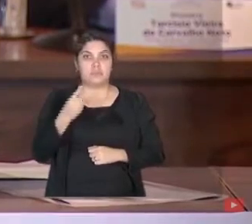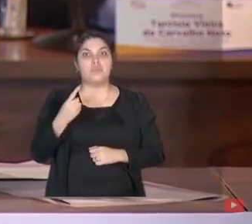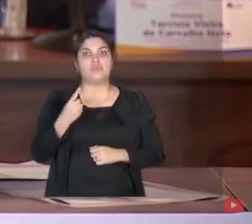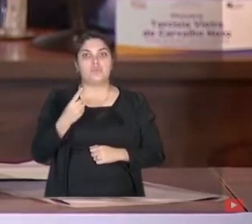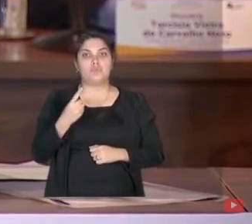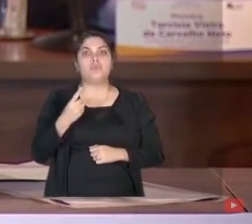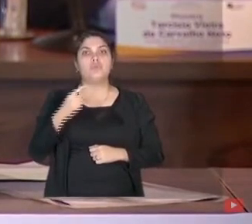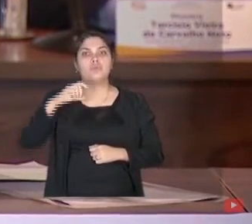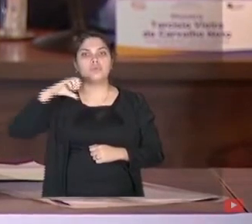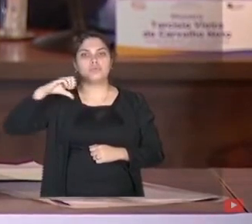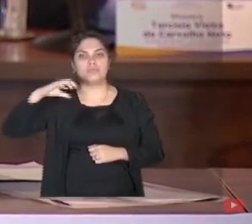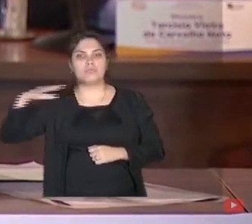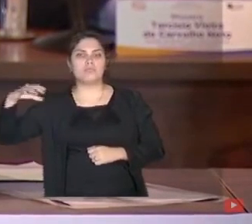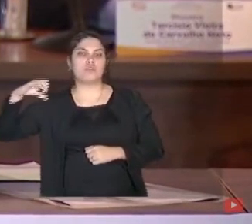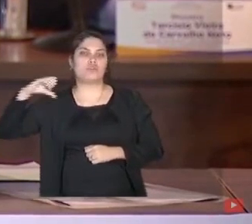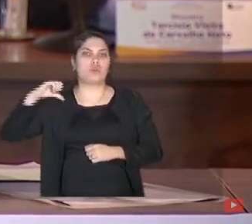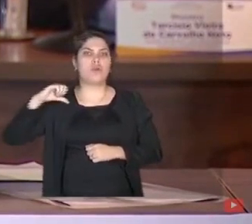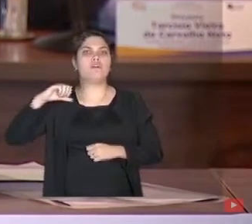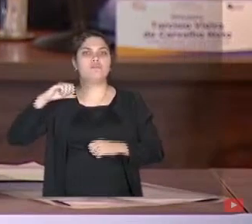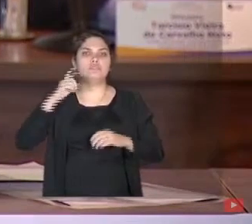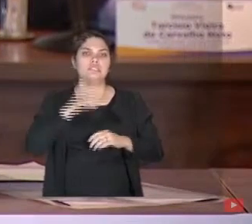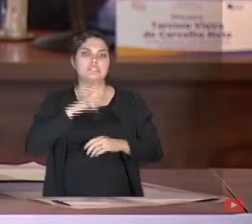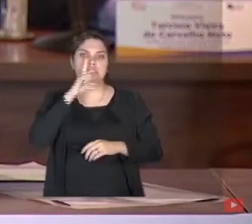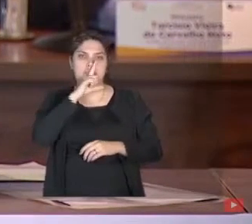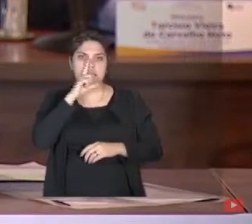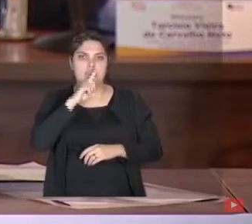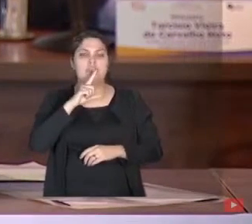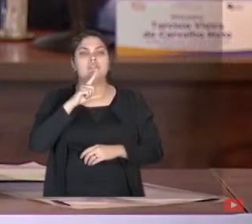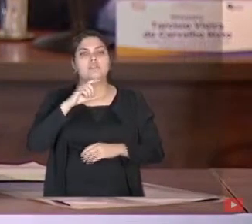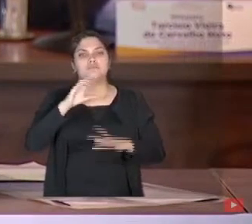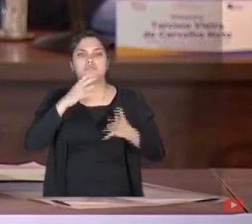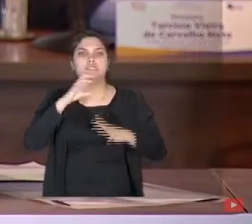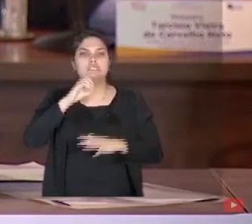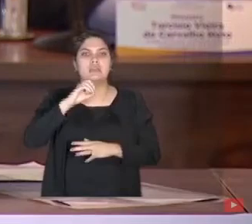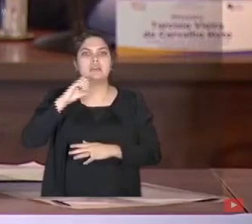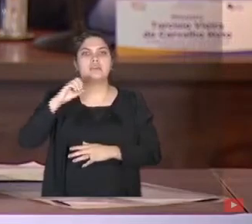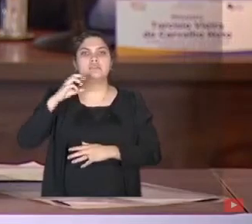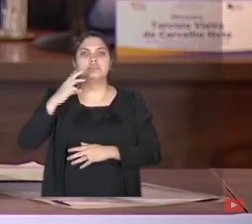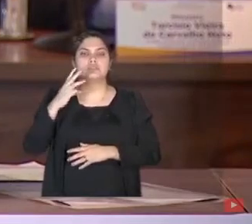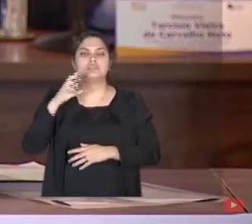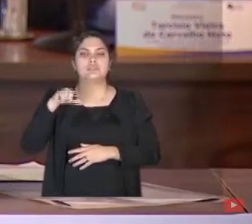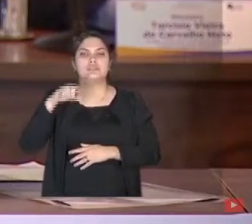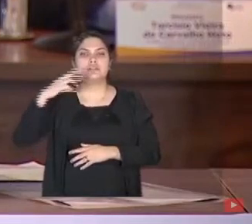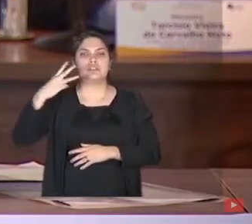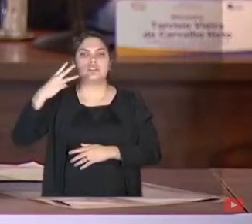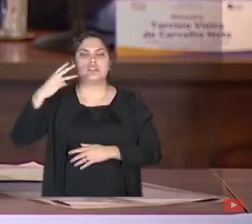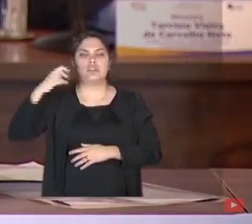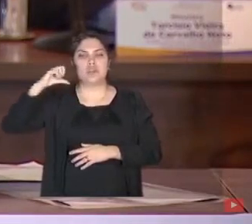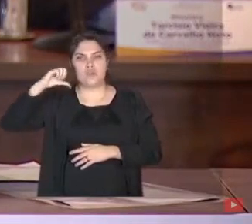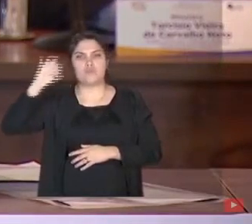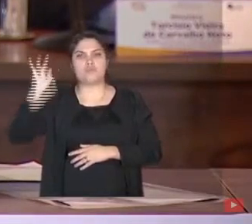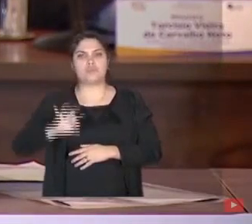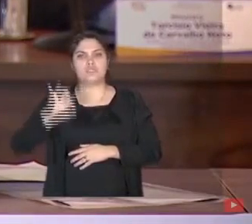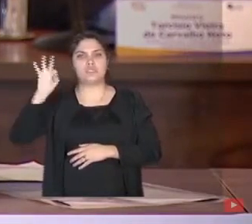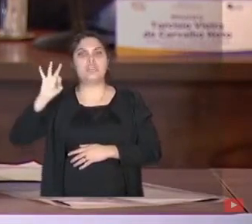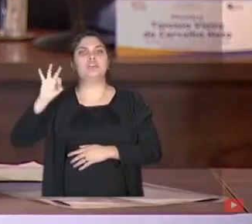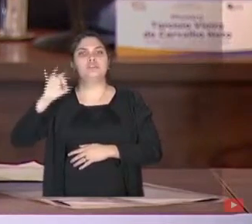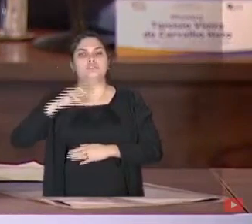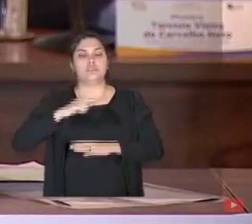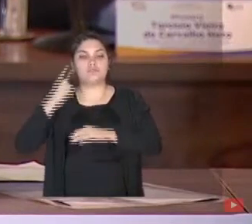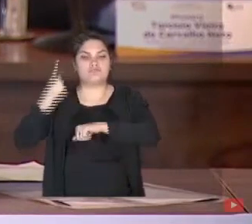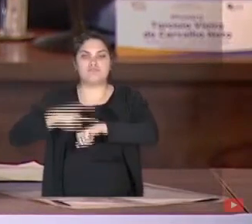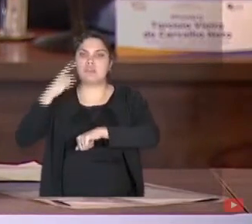3.509 urnas apresentaram defeito, 0,78%. Todas foram substituídas a tempo e a